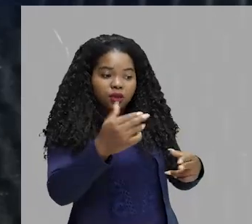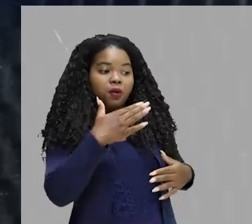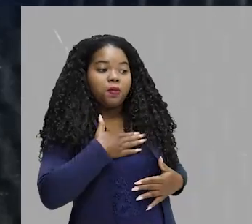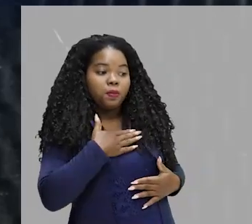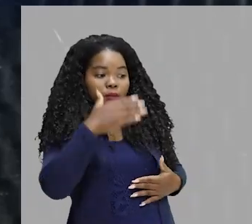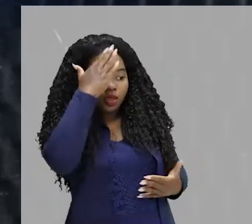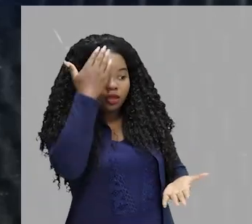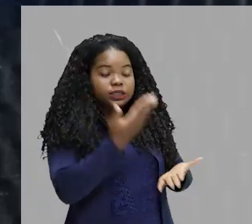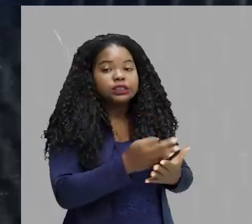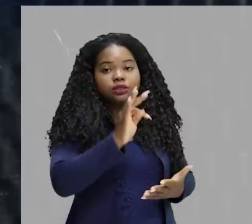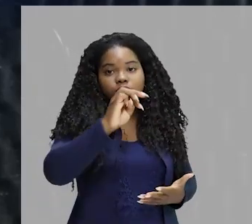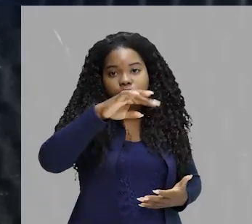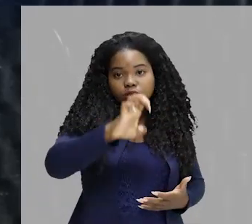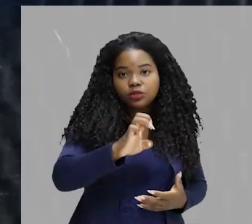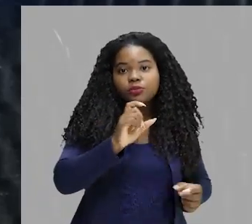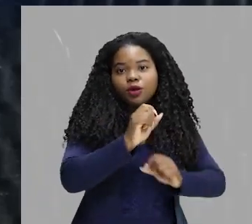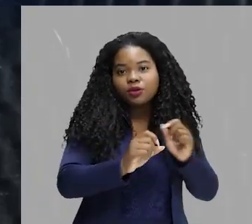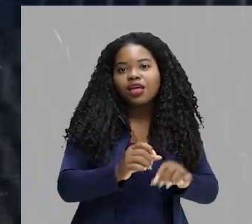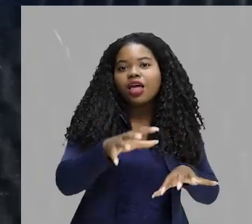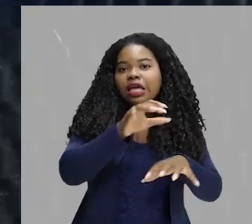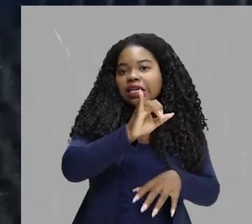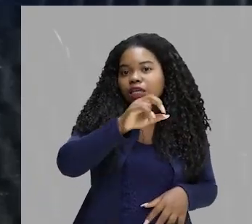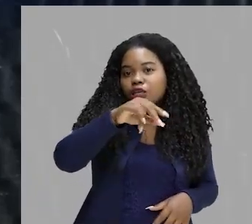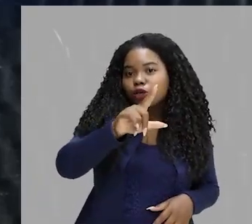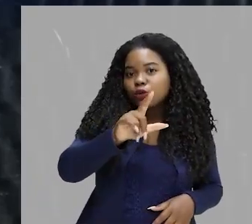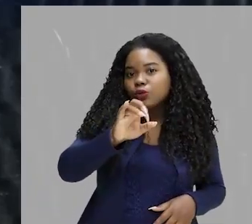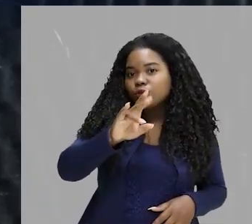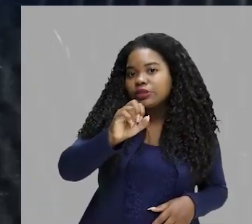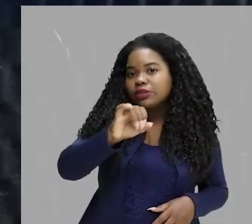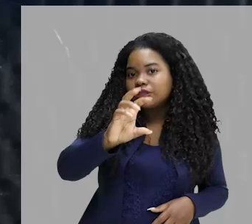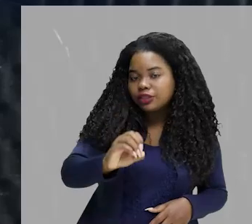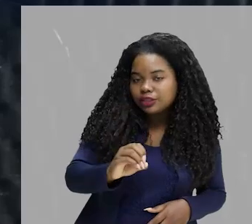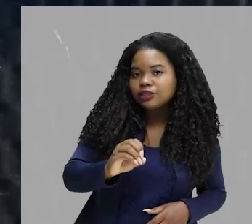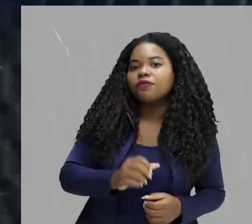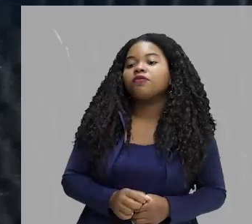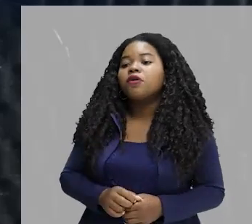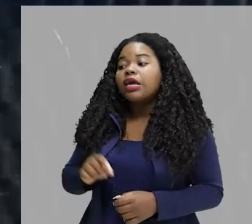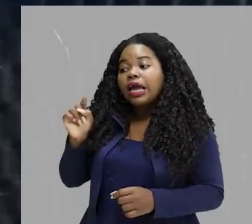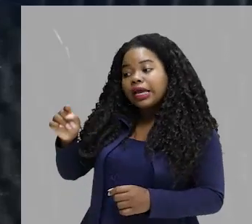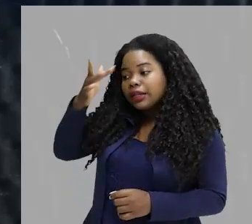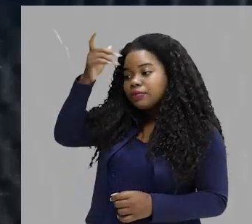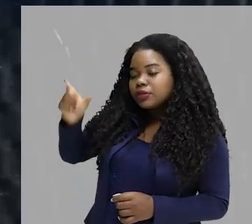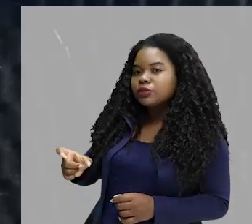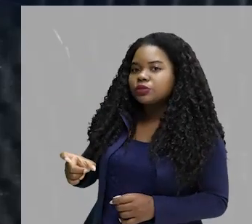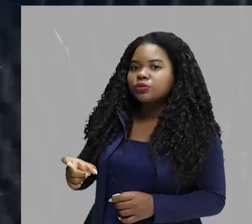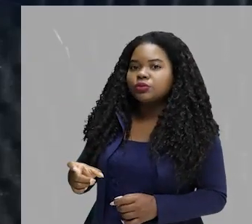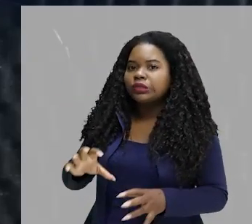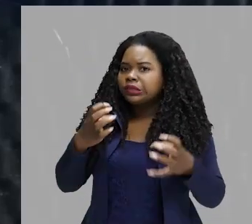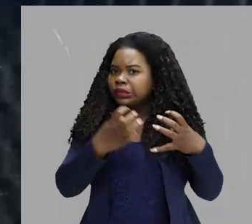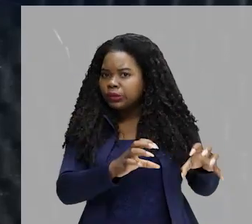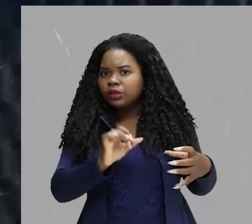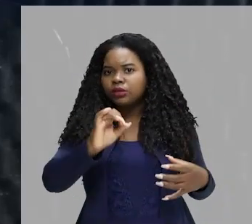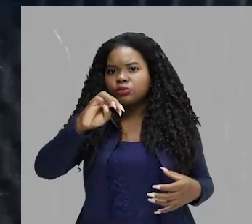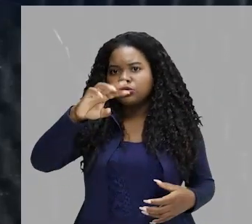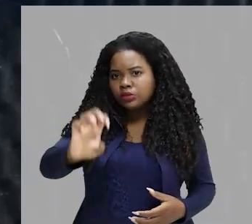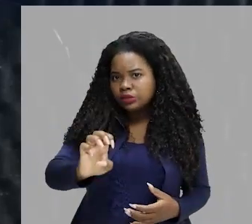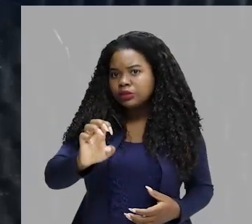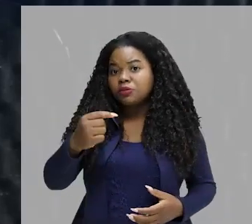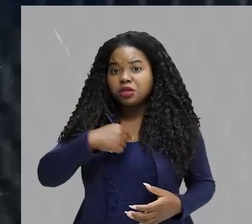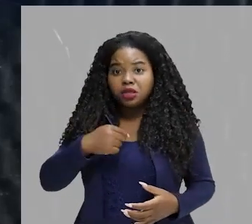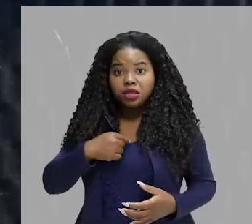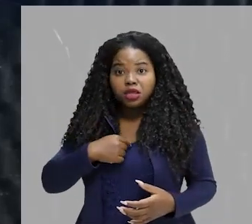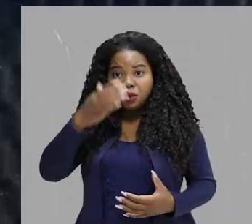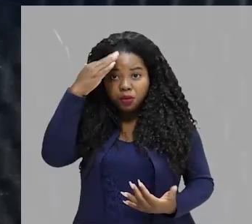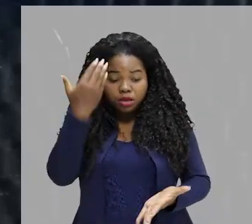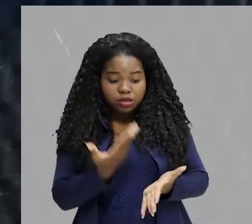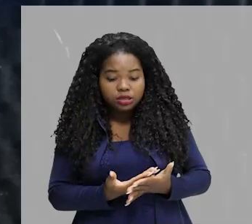um componente inclusivo. E aquelas que torcem para o rival, seria um componente de exclusão. Vamos imaginar a questão etária, por exemplo, pessoas